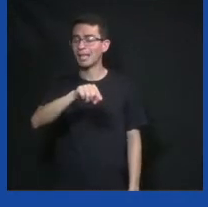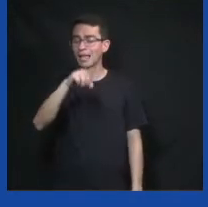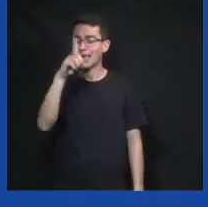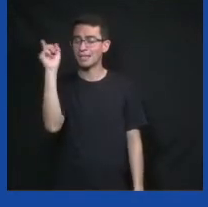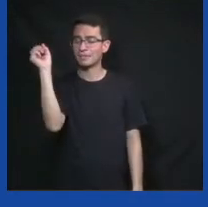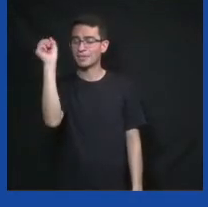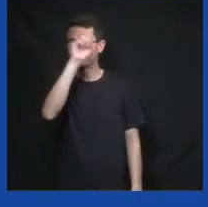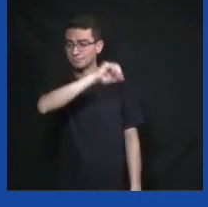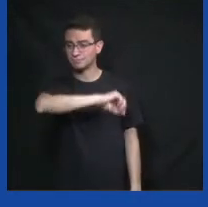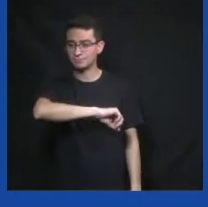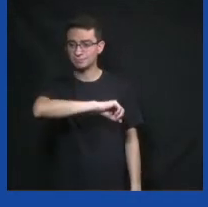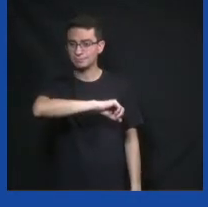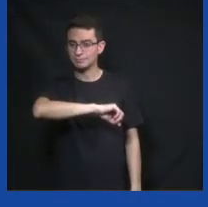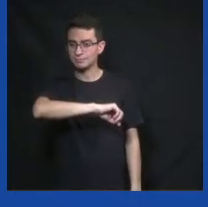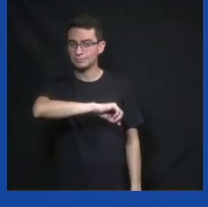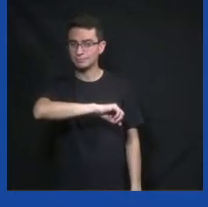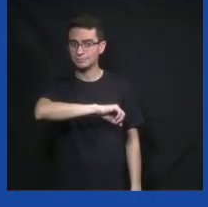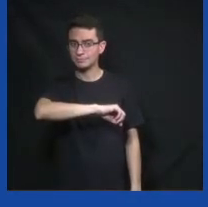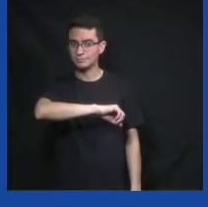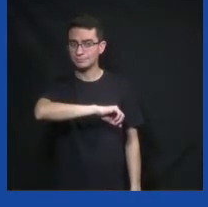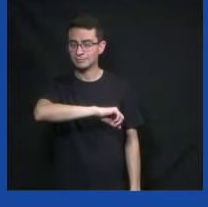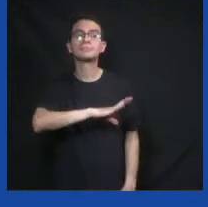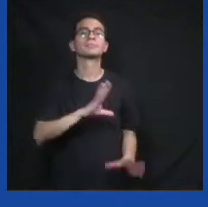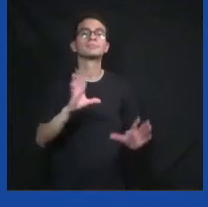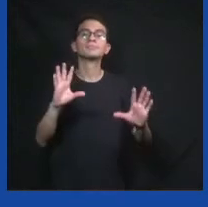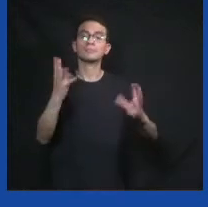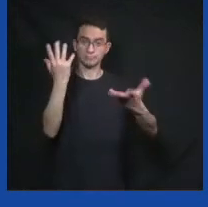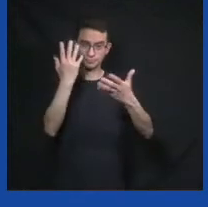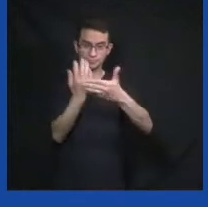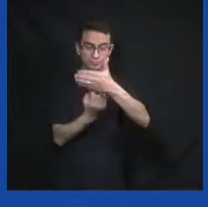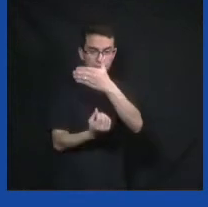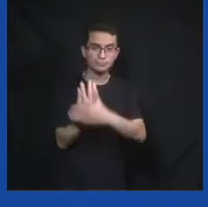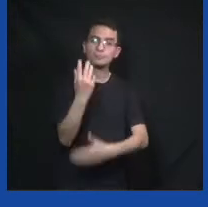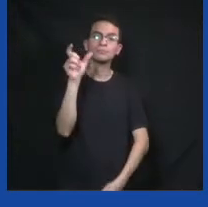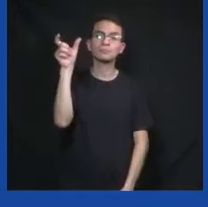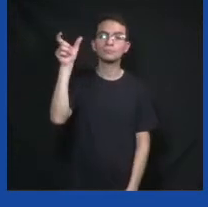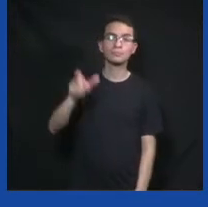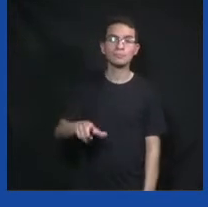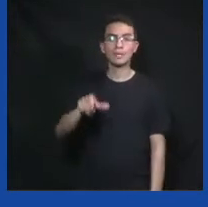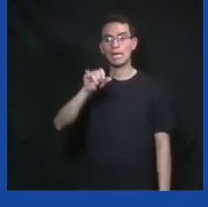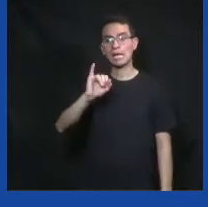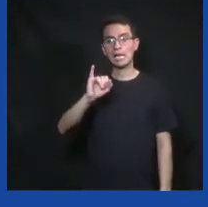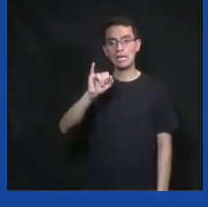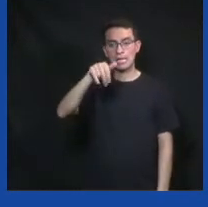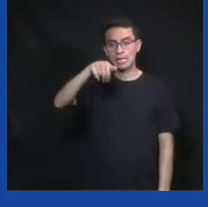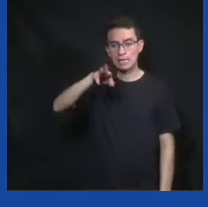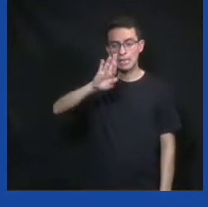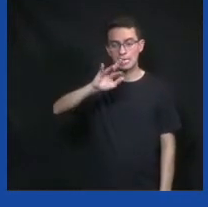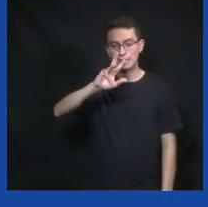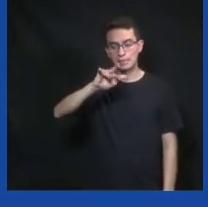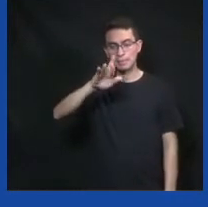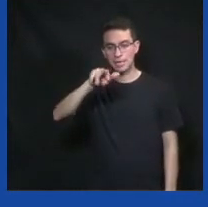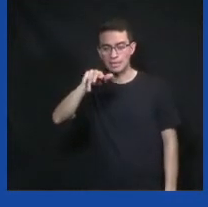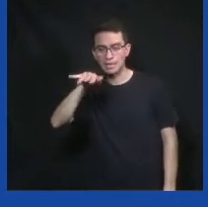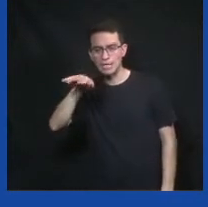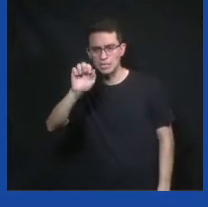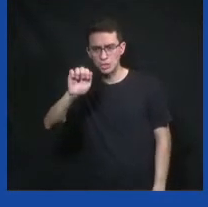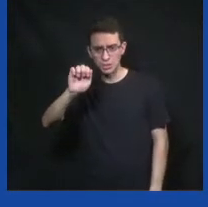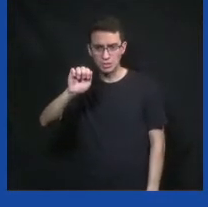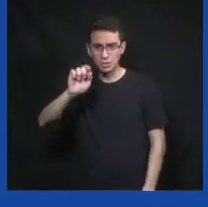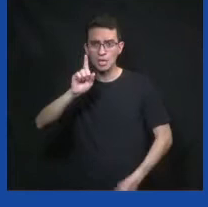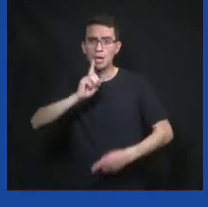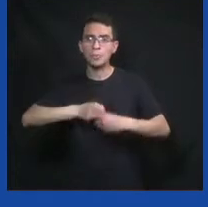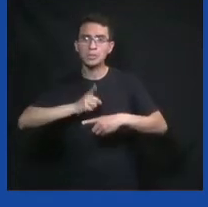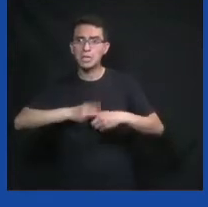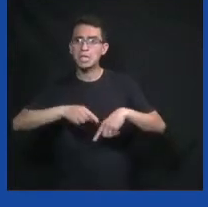chamada de interdisciplinariedade. Ou seja, a política é um tema para todos. Ele é interdisciplinar.